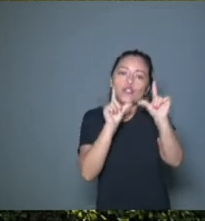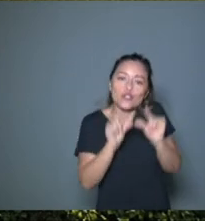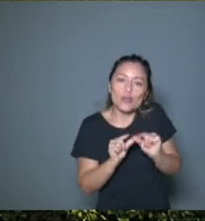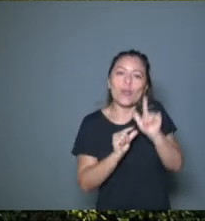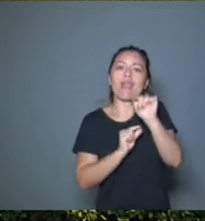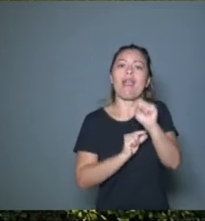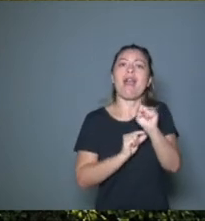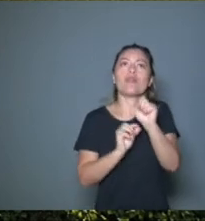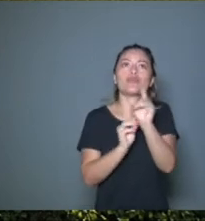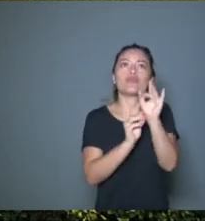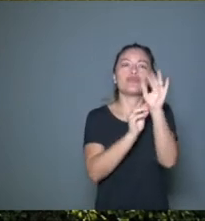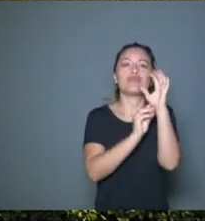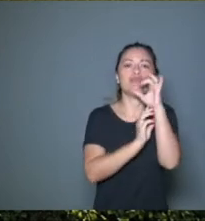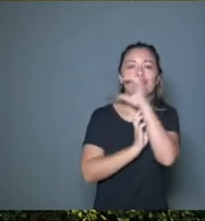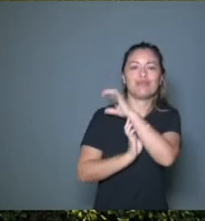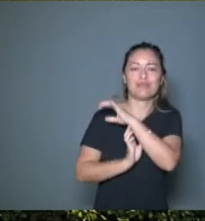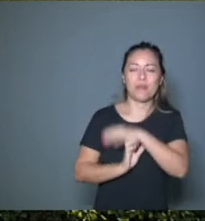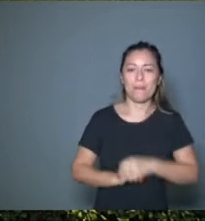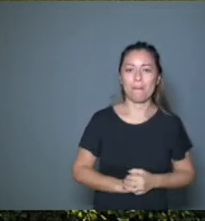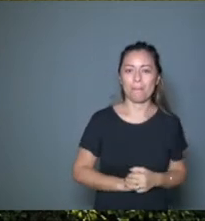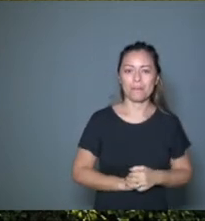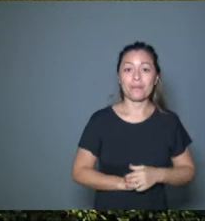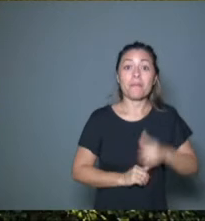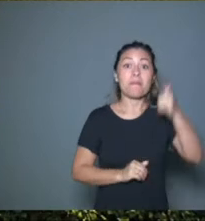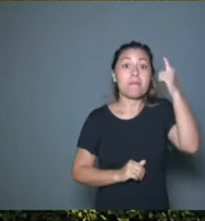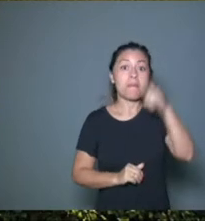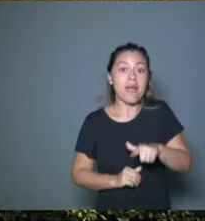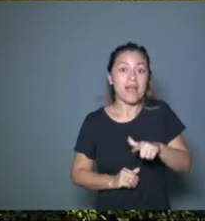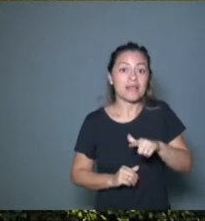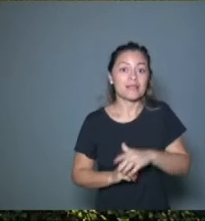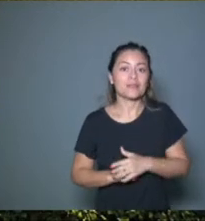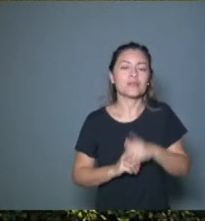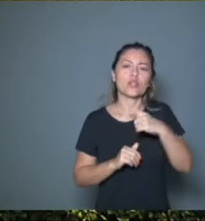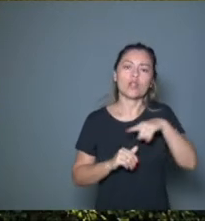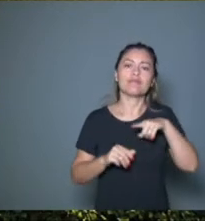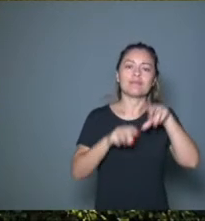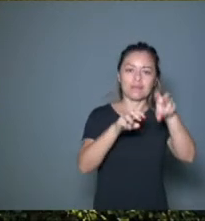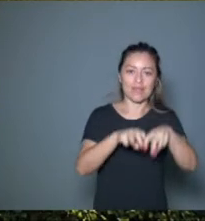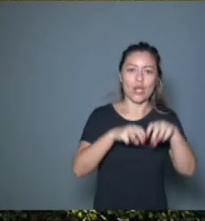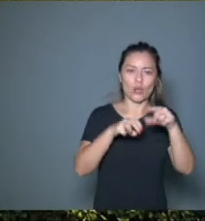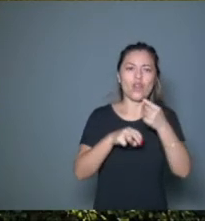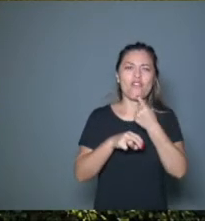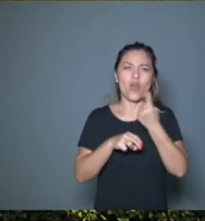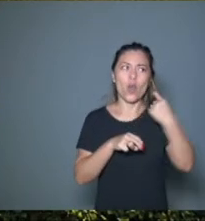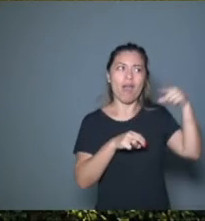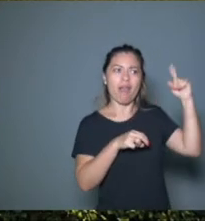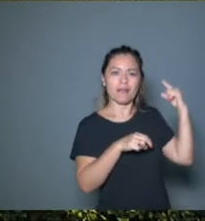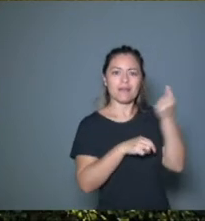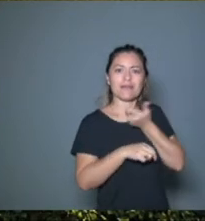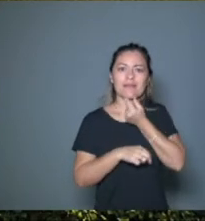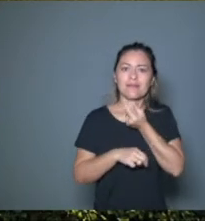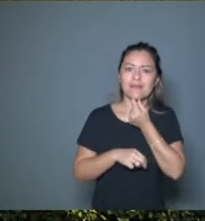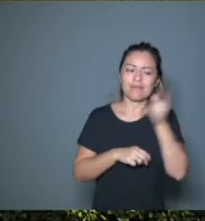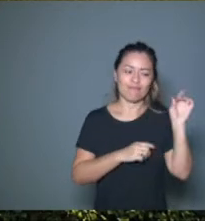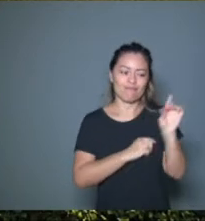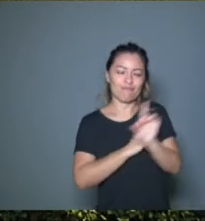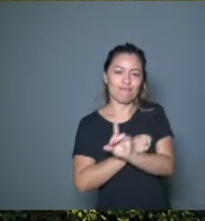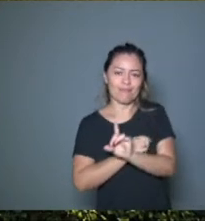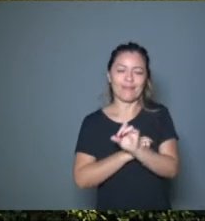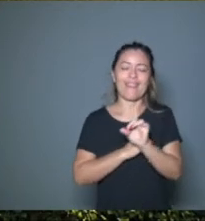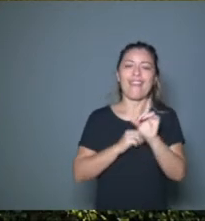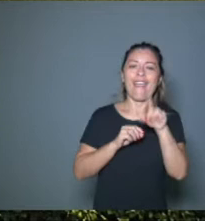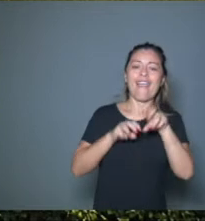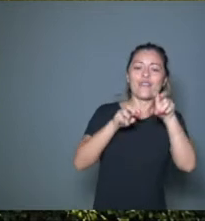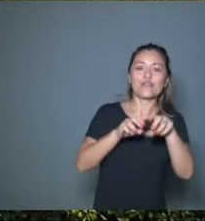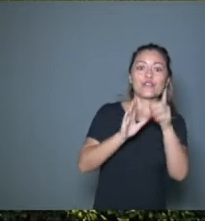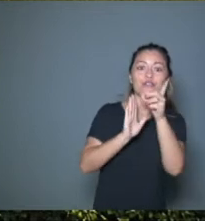aqui, na safra 2021, com a adoção da agricultura digital, que foi comentada até pelo Frederico anteriormente, pelo Pavinato